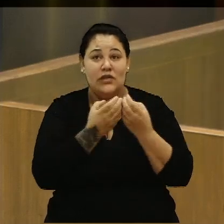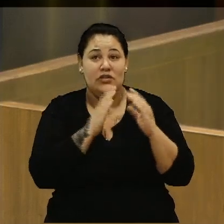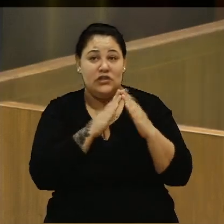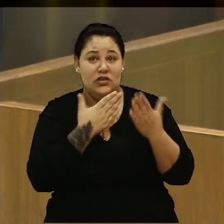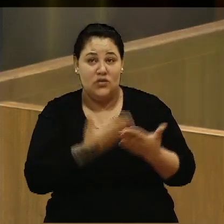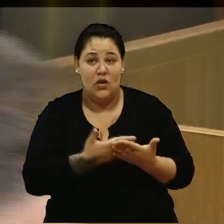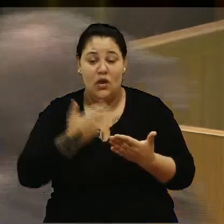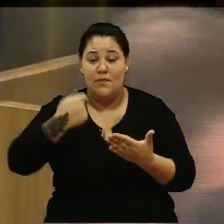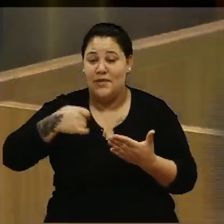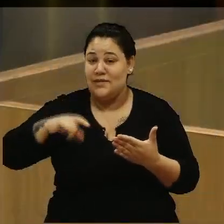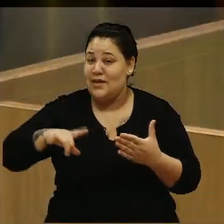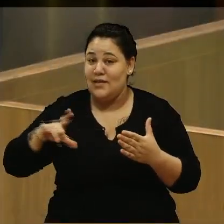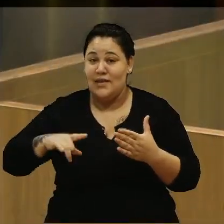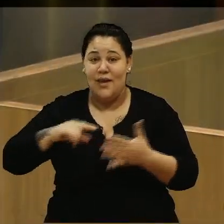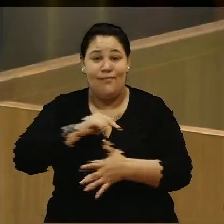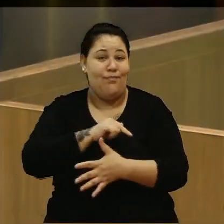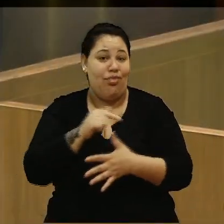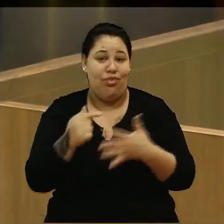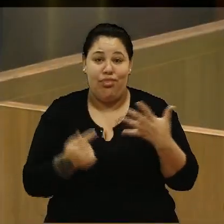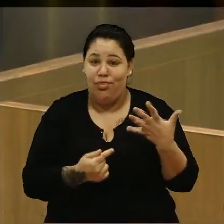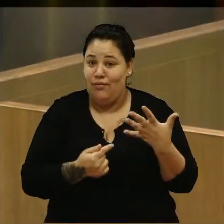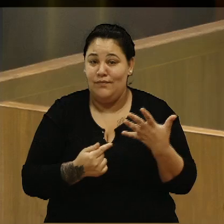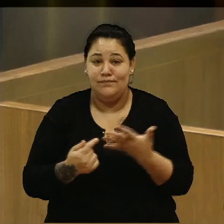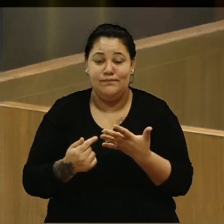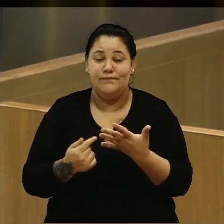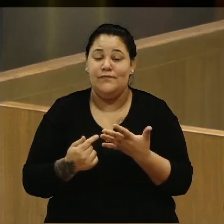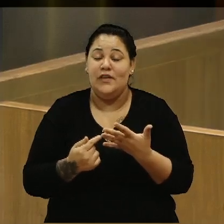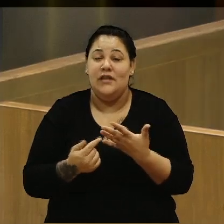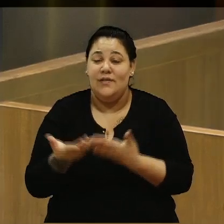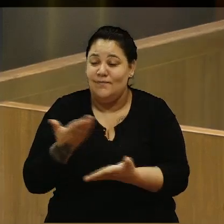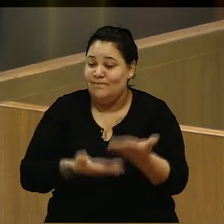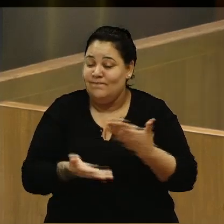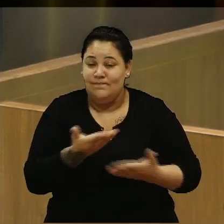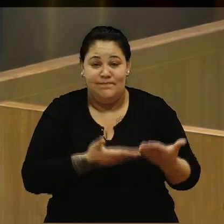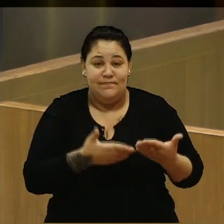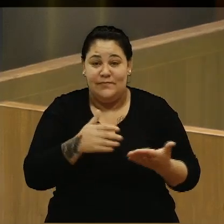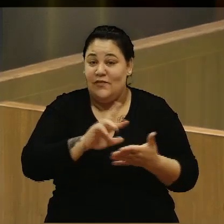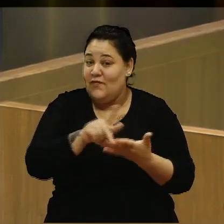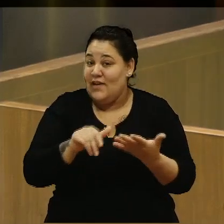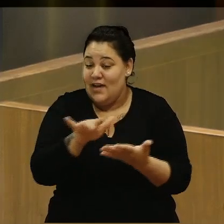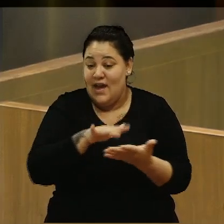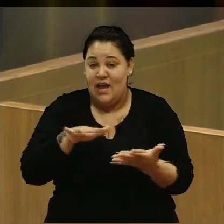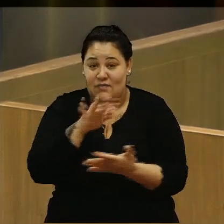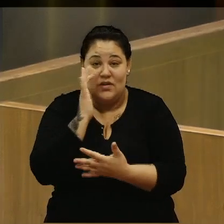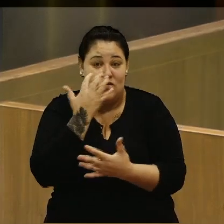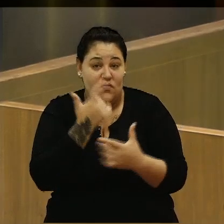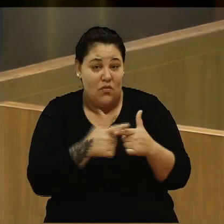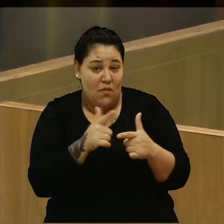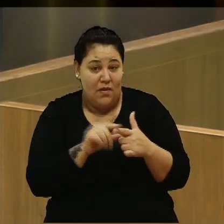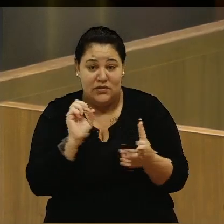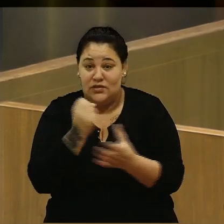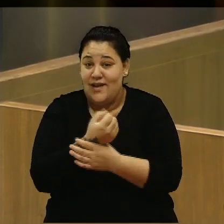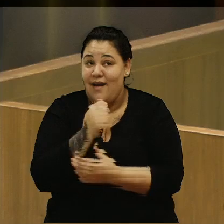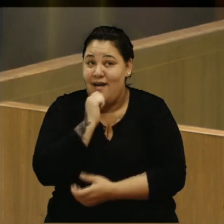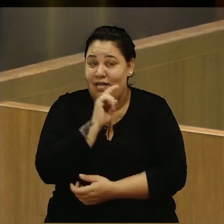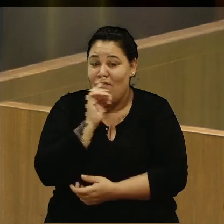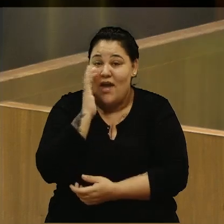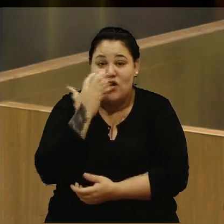de um conjunto de medidas de várias áreas para resolver o problema da segurança, nós não vamos